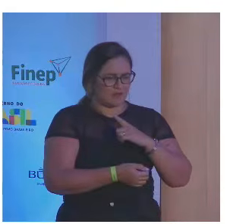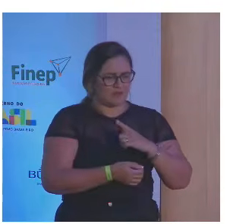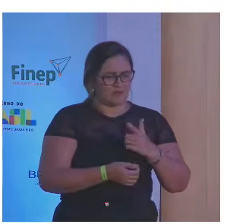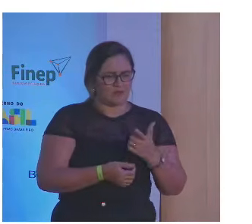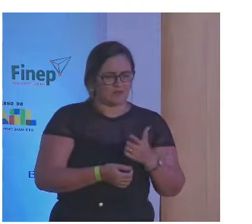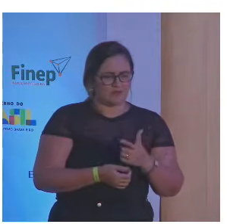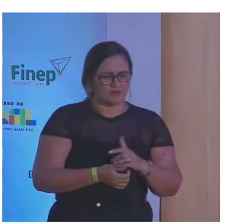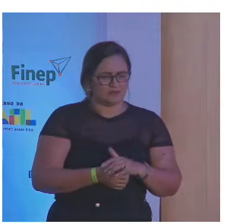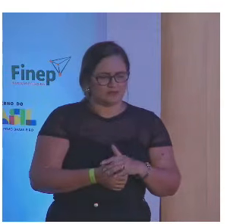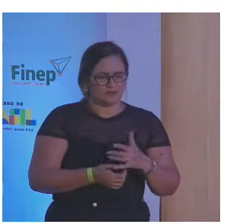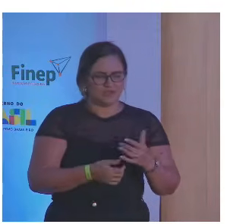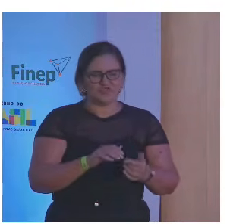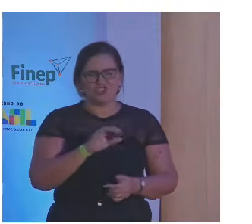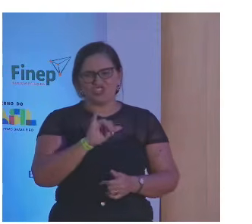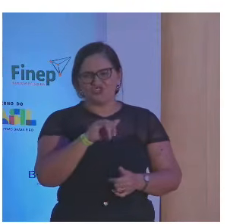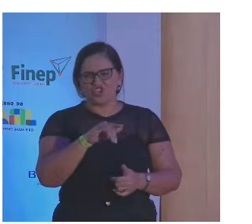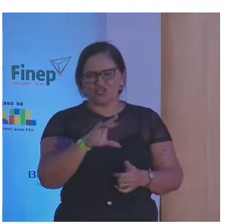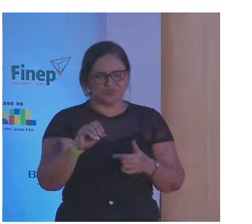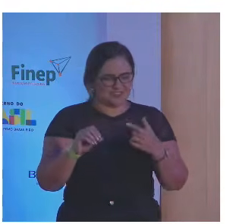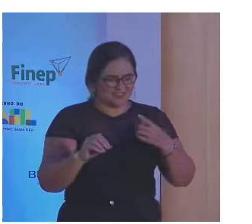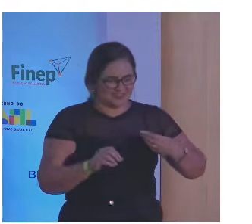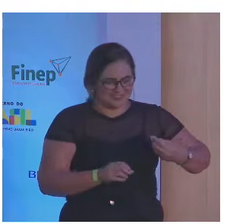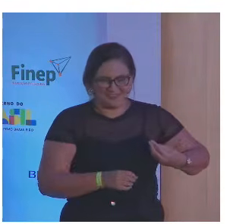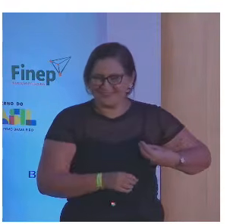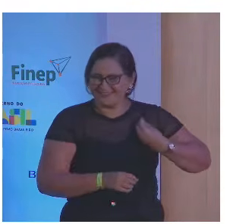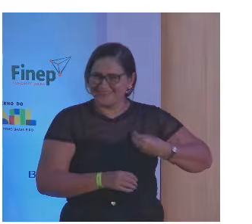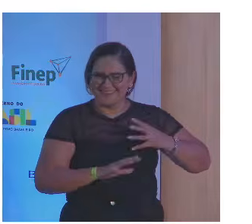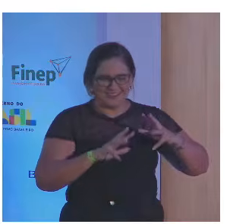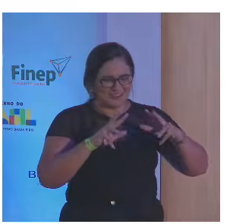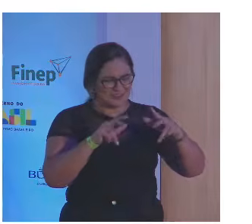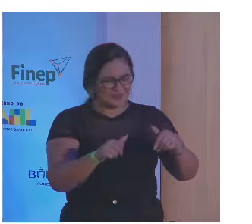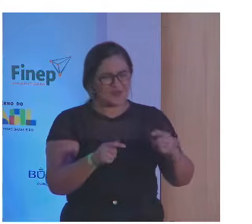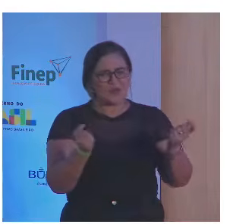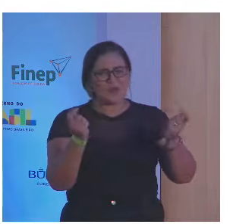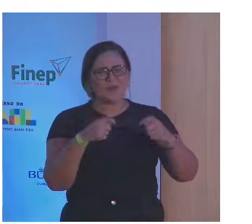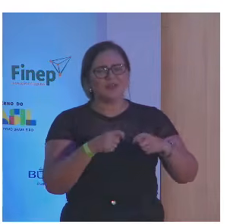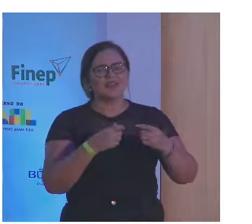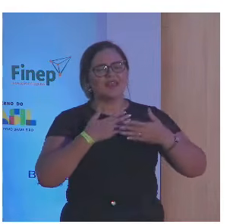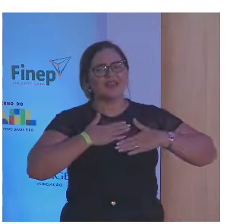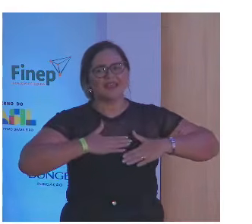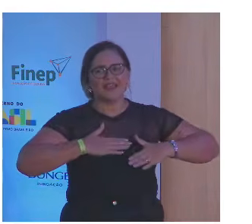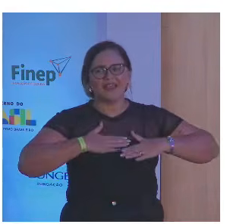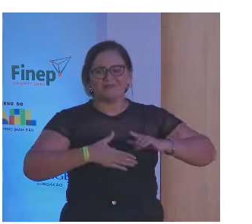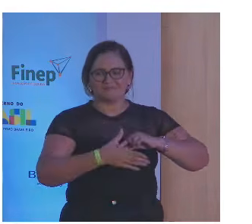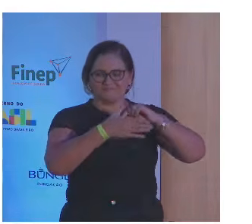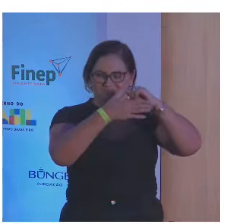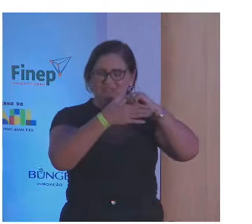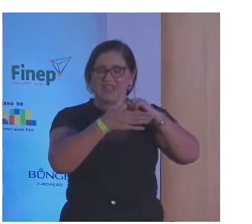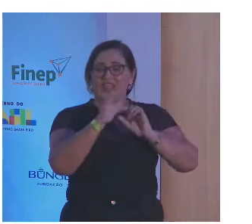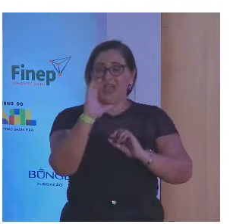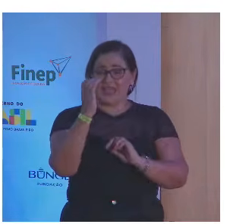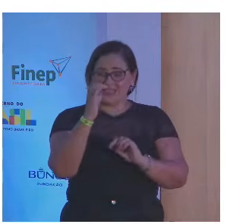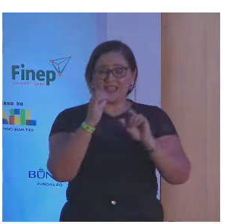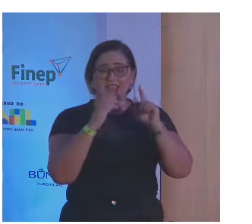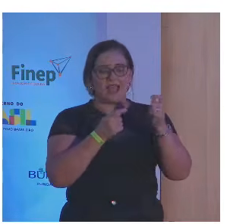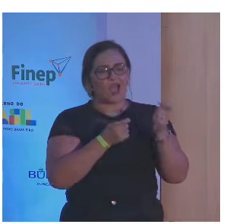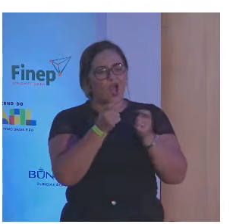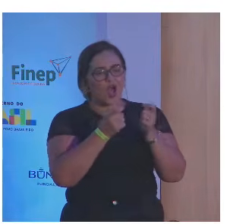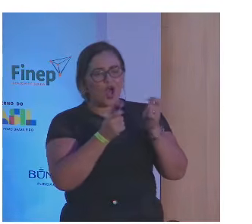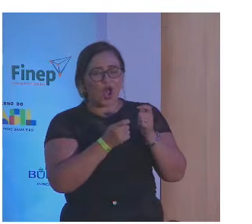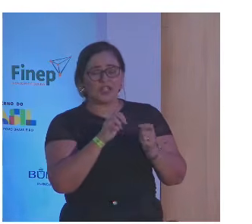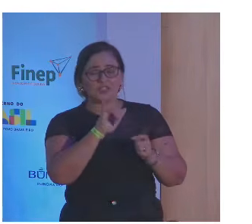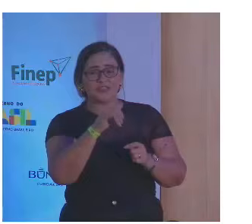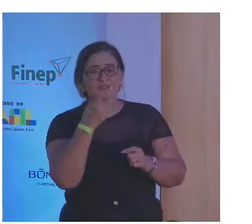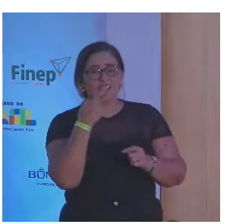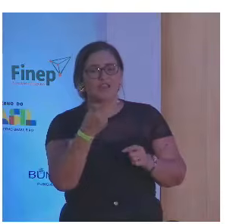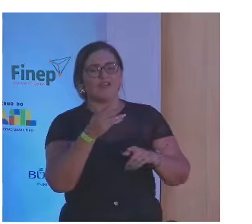entrar, por exemplo, na minha casa, muito presente. Então, isso tudo faz parte de um poder brando, e a ciência é um poder brando, porque se você